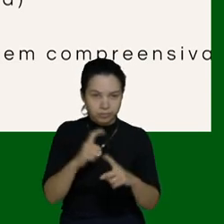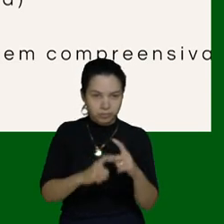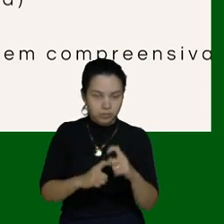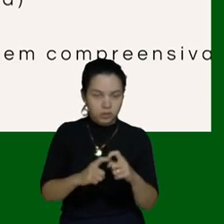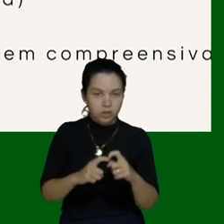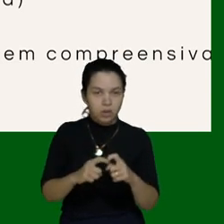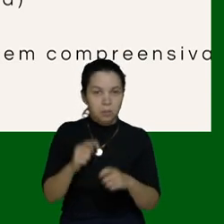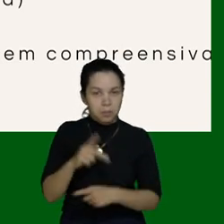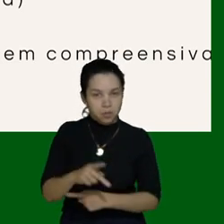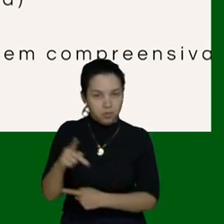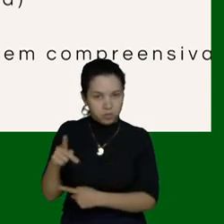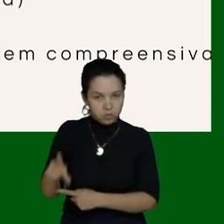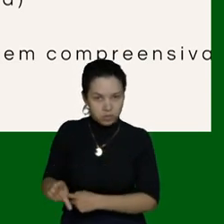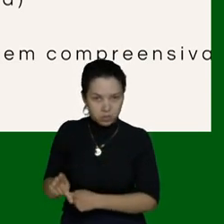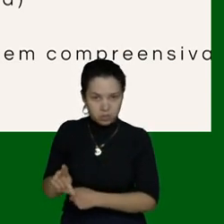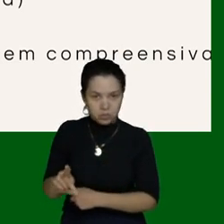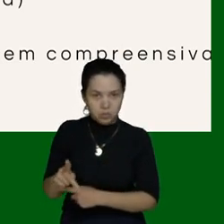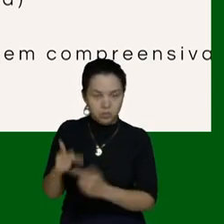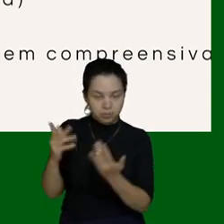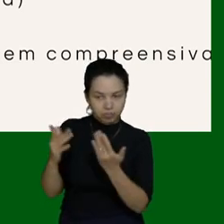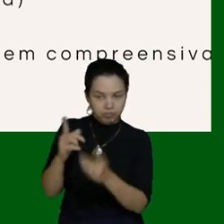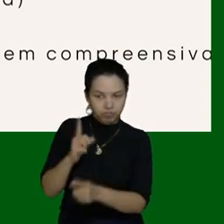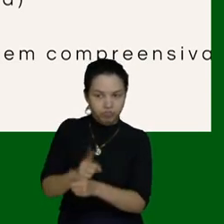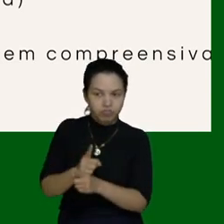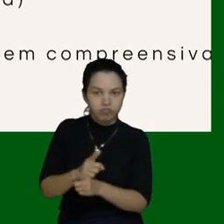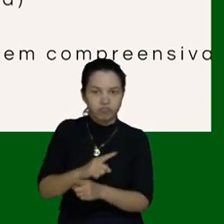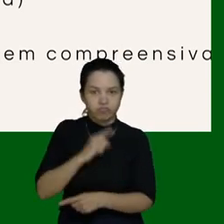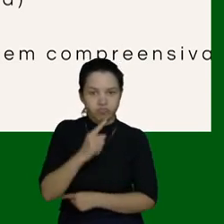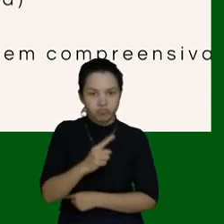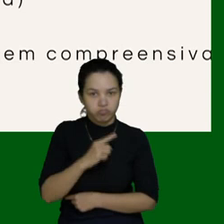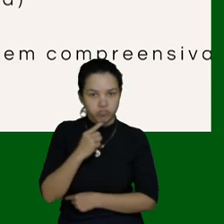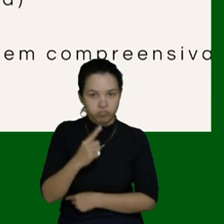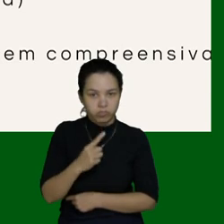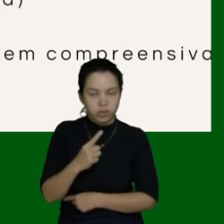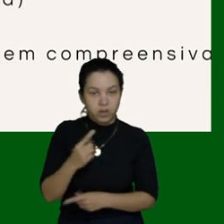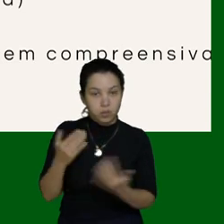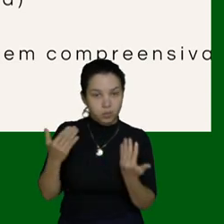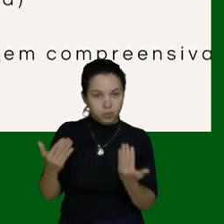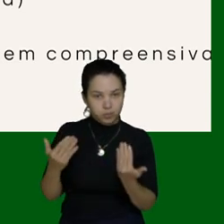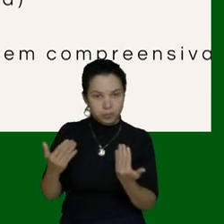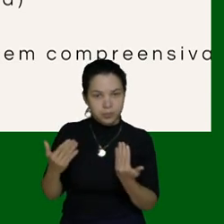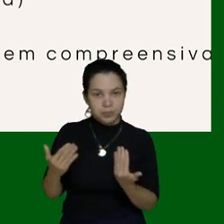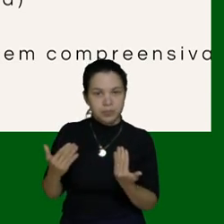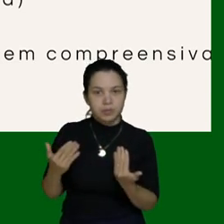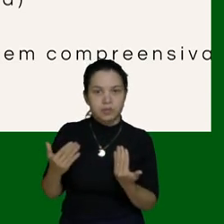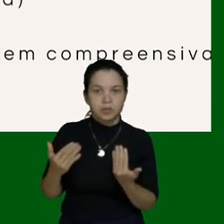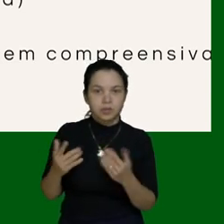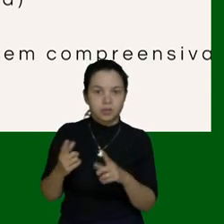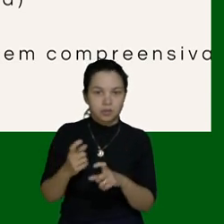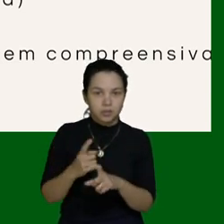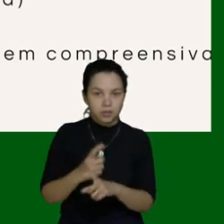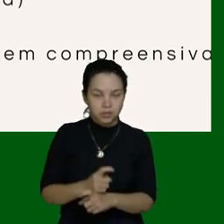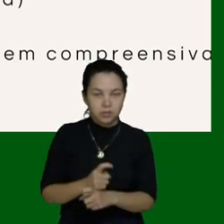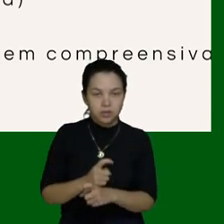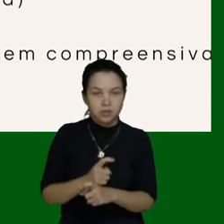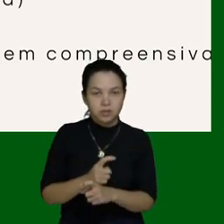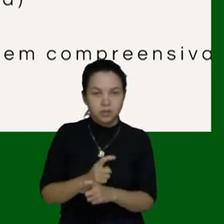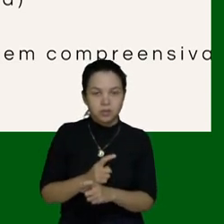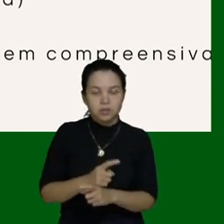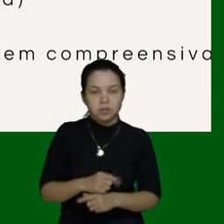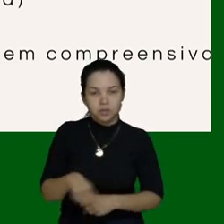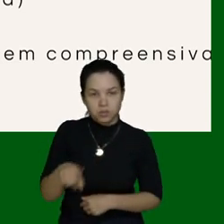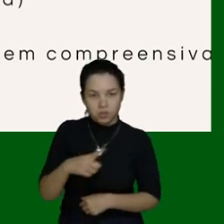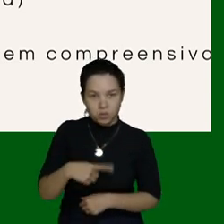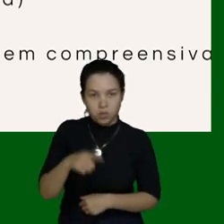não tem um diagnóstico mas na suspeita desses dessas causas como dificuldades na aprendizagem a